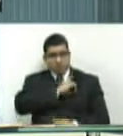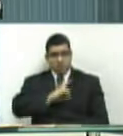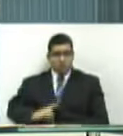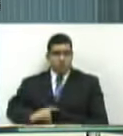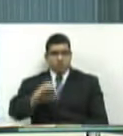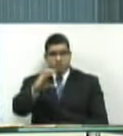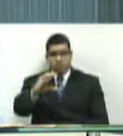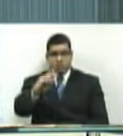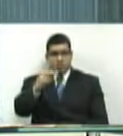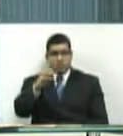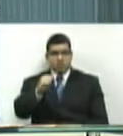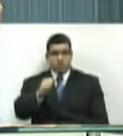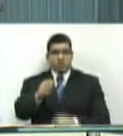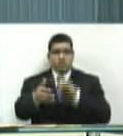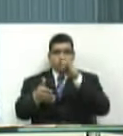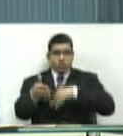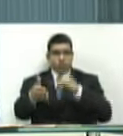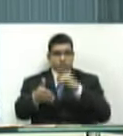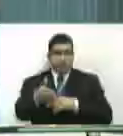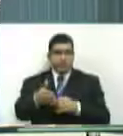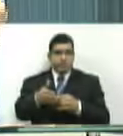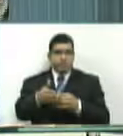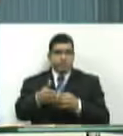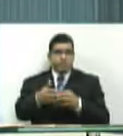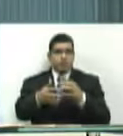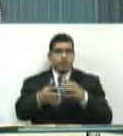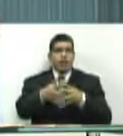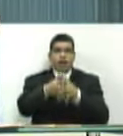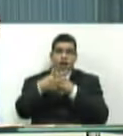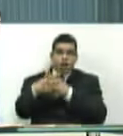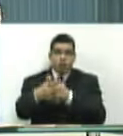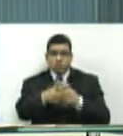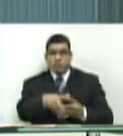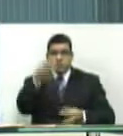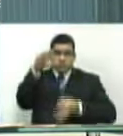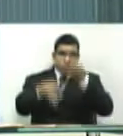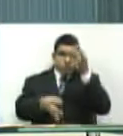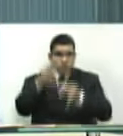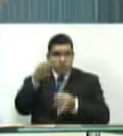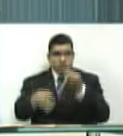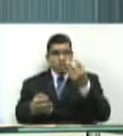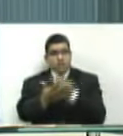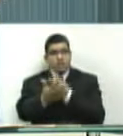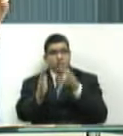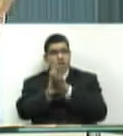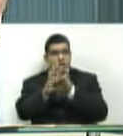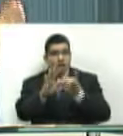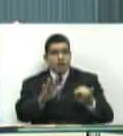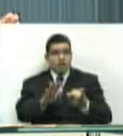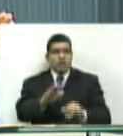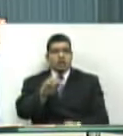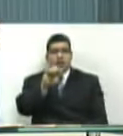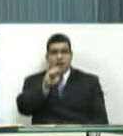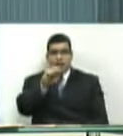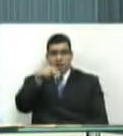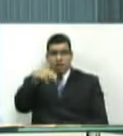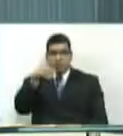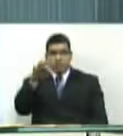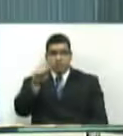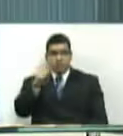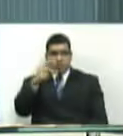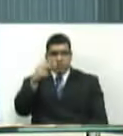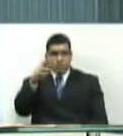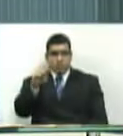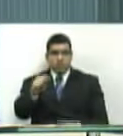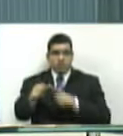Preto, corrigir a aberração jurídica que é a lei da Amazonprev.